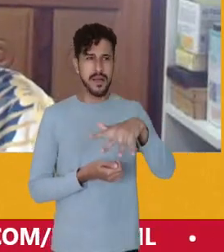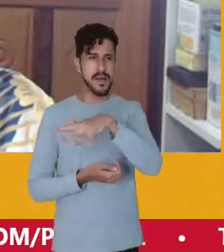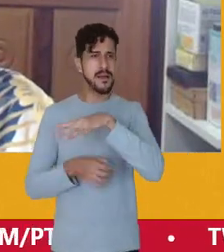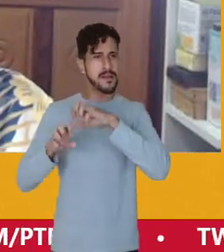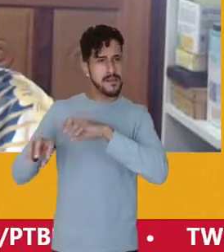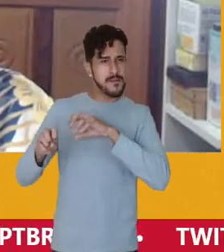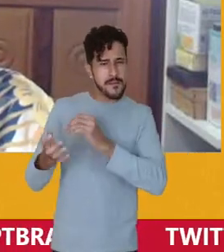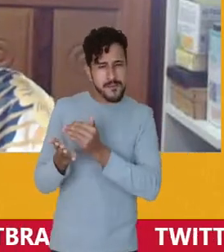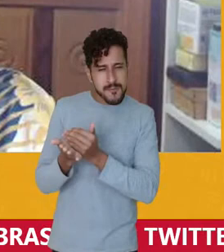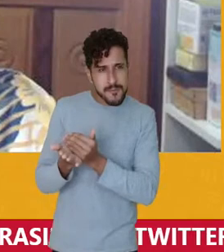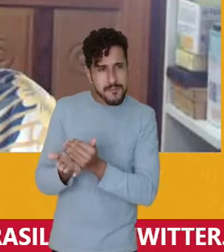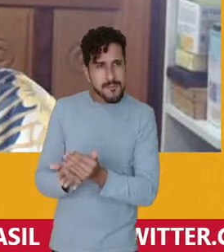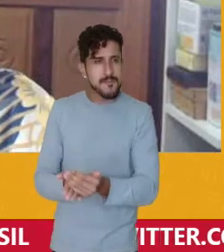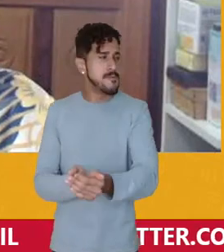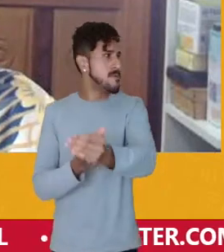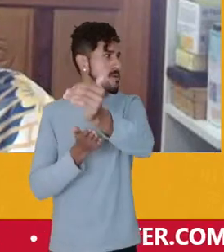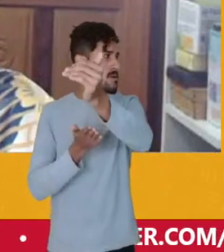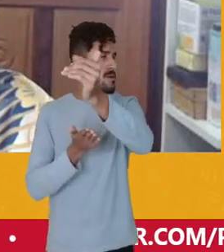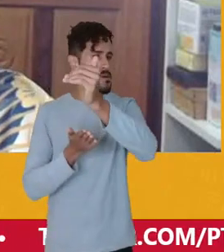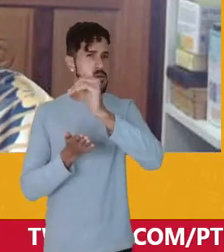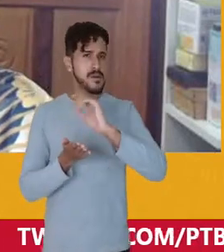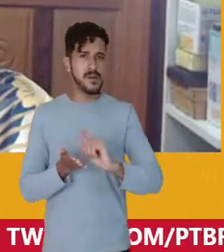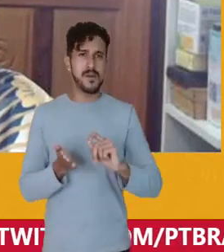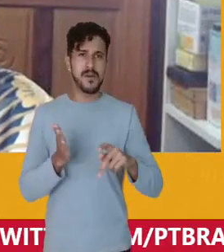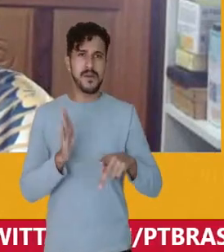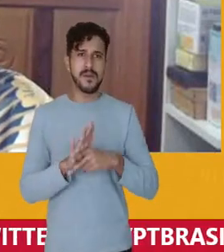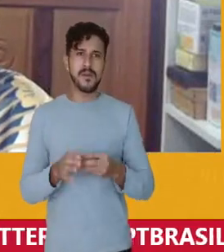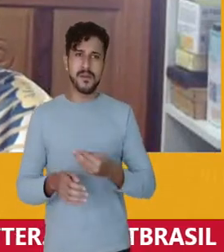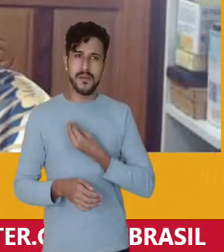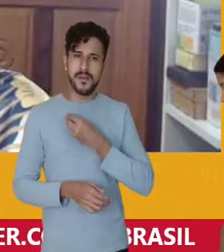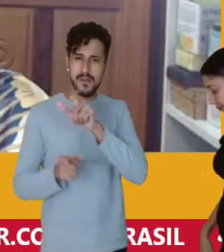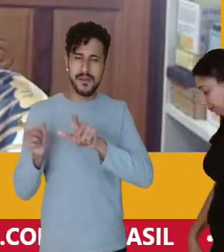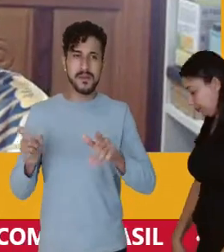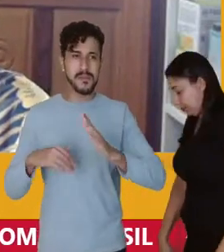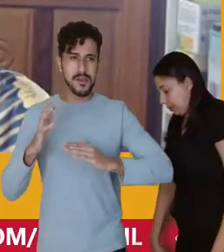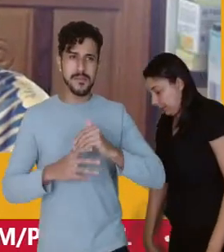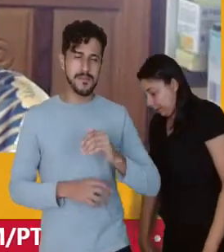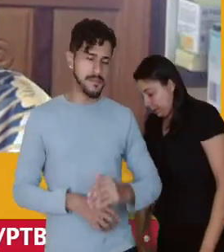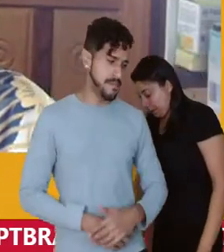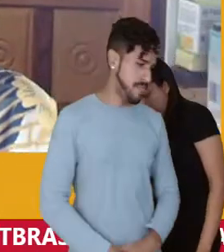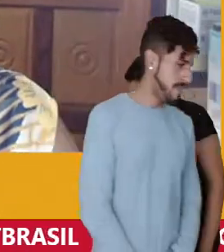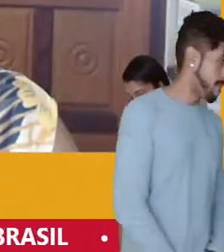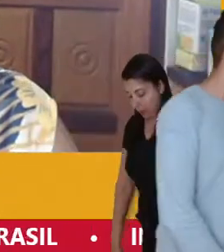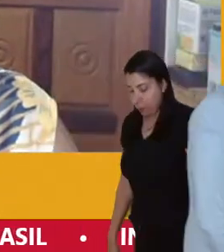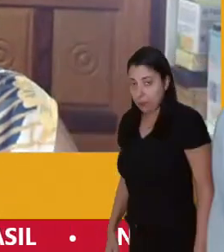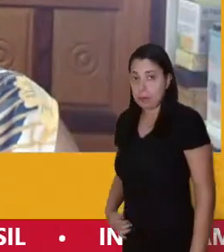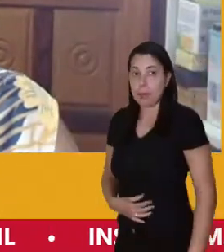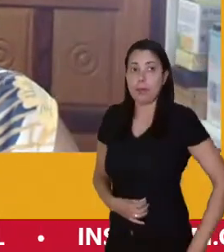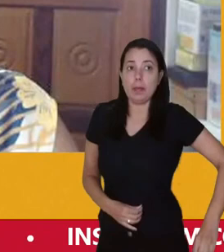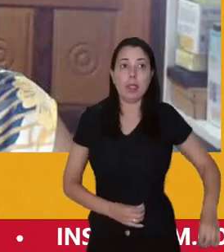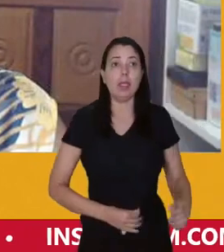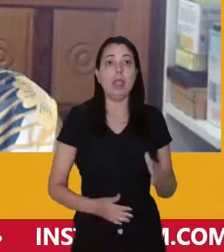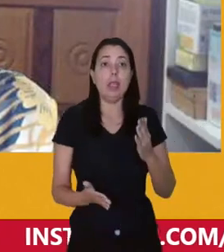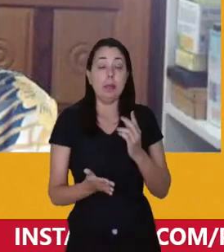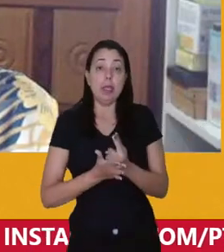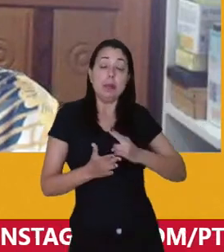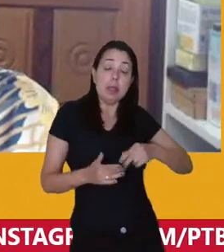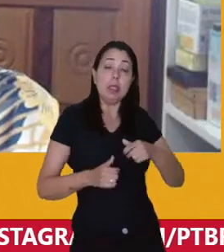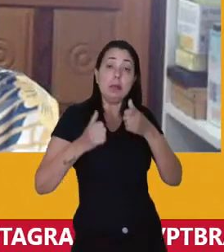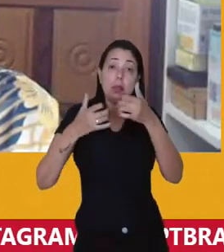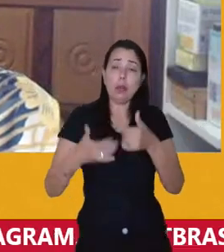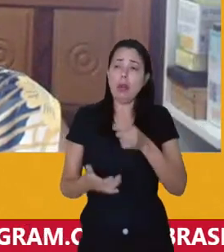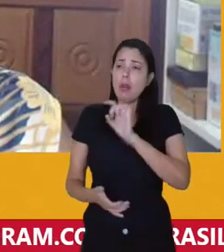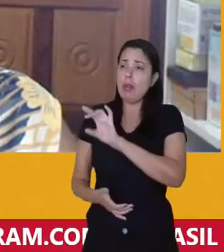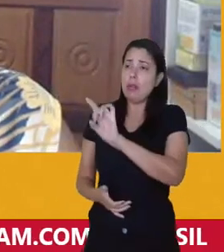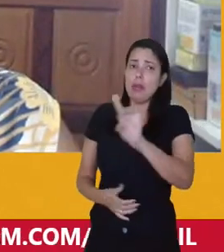educação começa a ser mais reeducado pela própria presença dessas pesquisadoras negras, que você mesma citou várias delas, né?